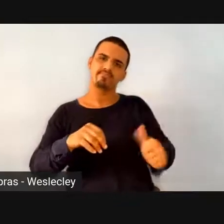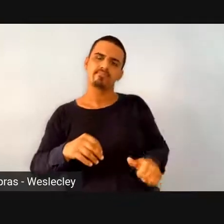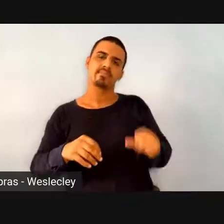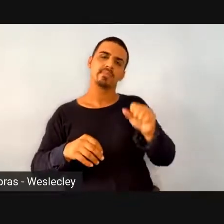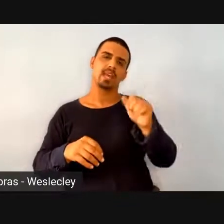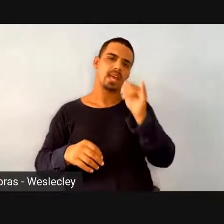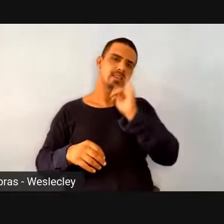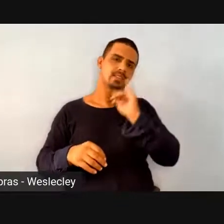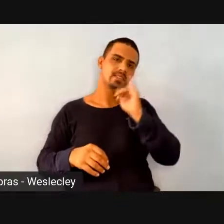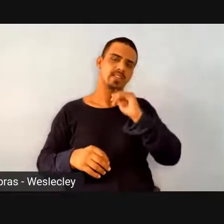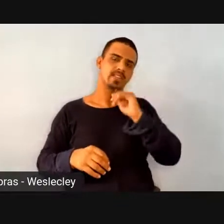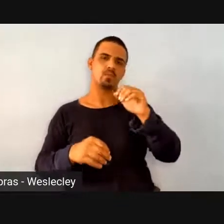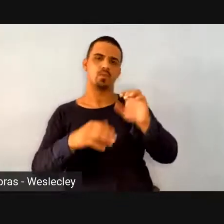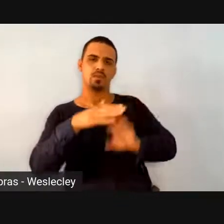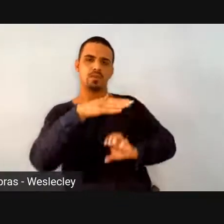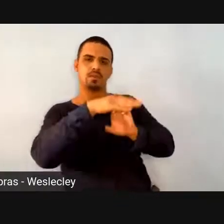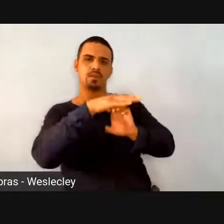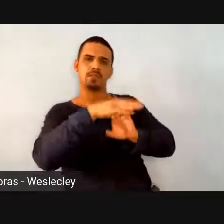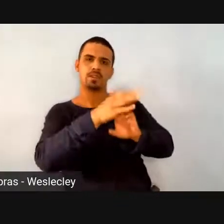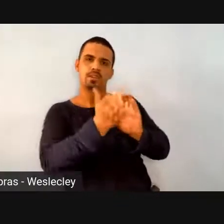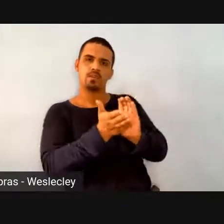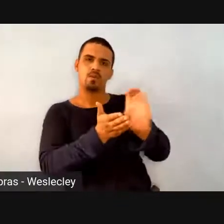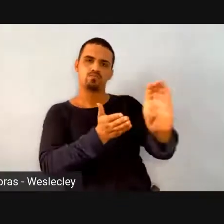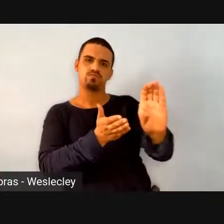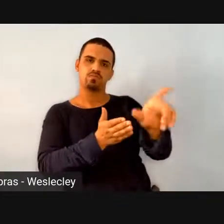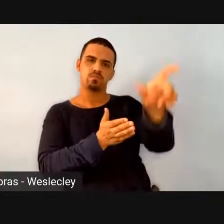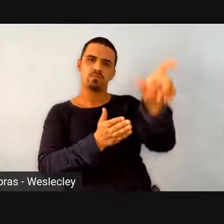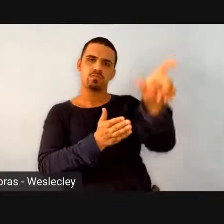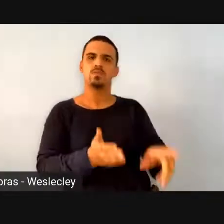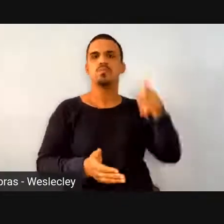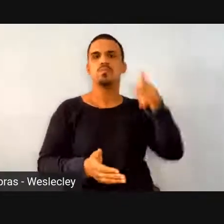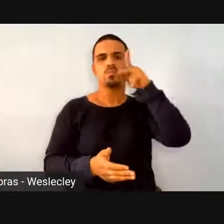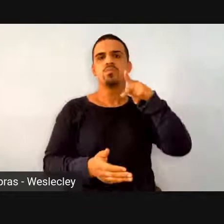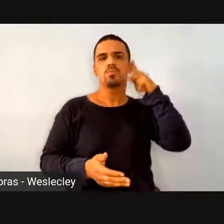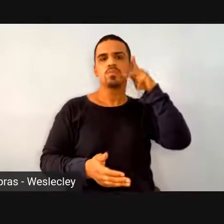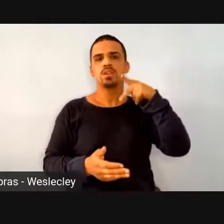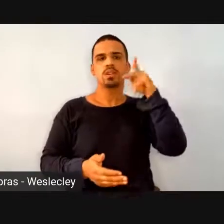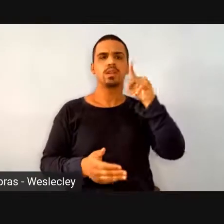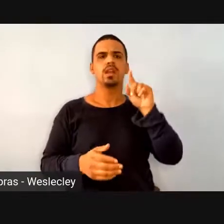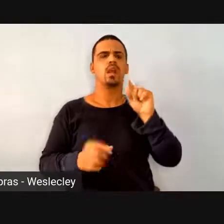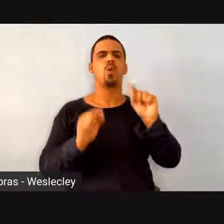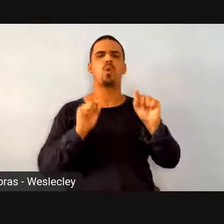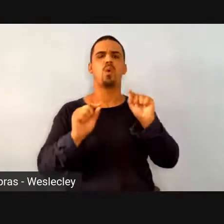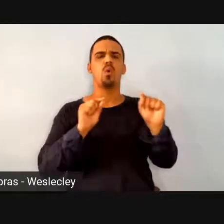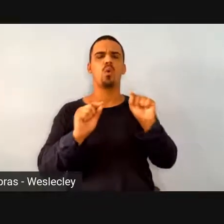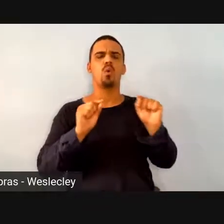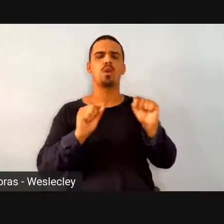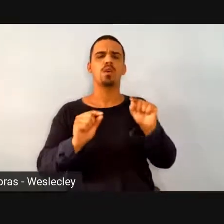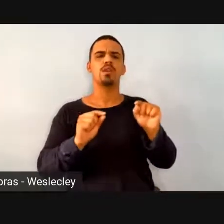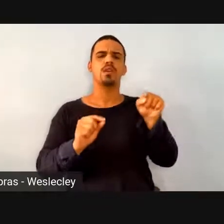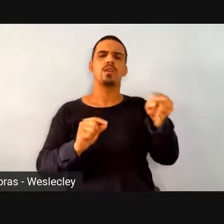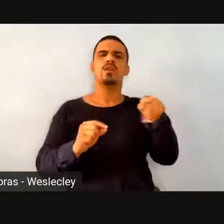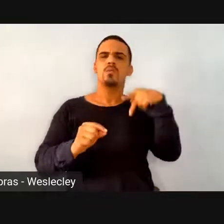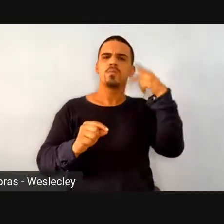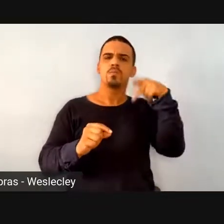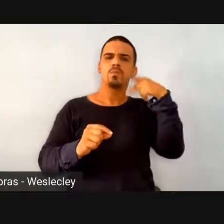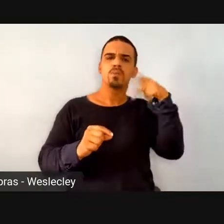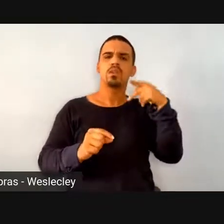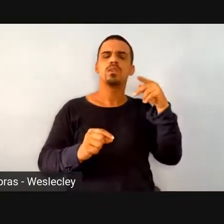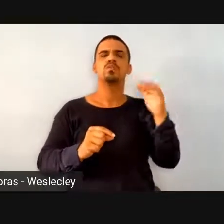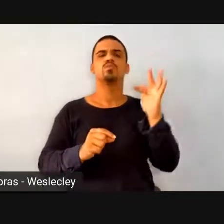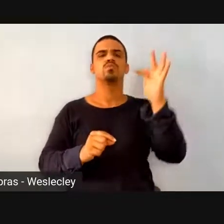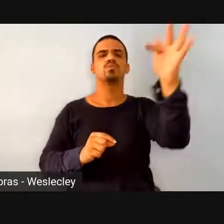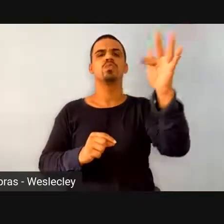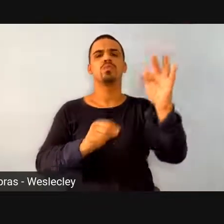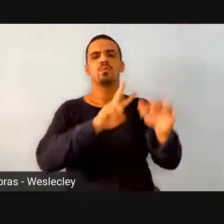para determinado político, de que forma aquele político eventualmente pode estar retribuindo